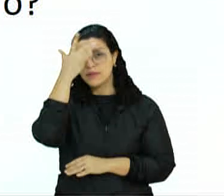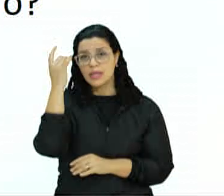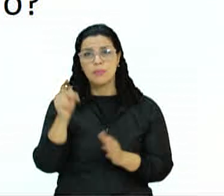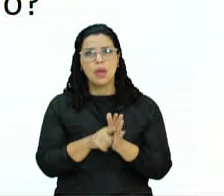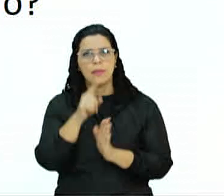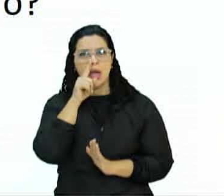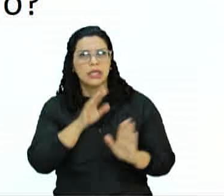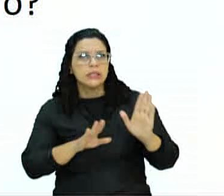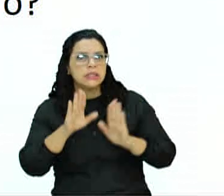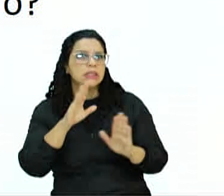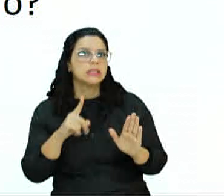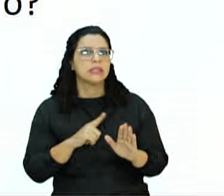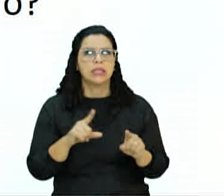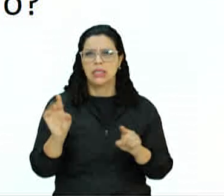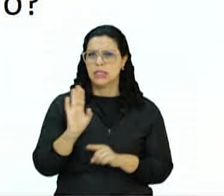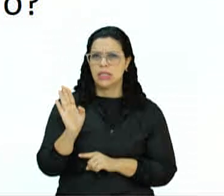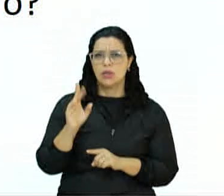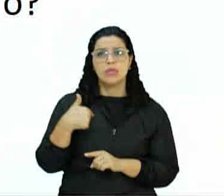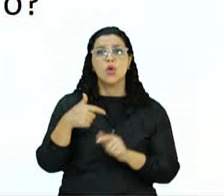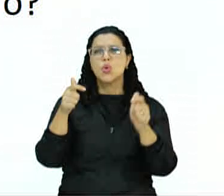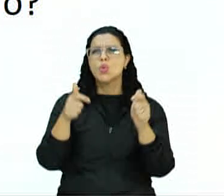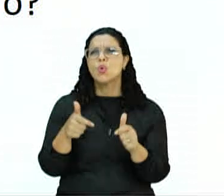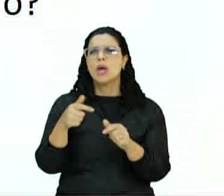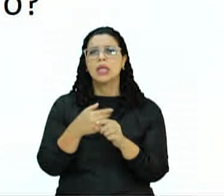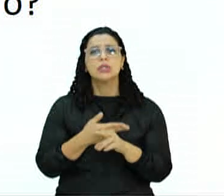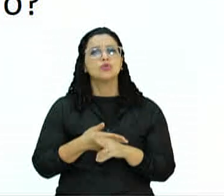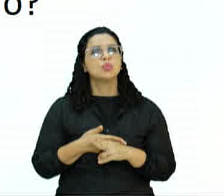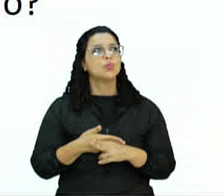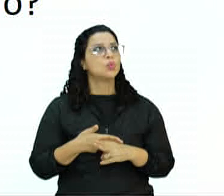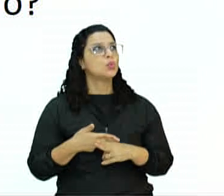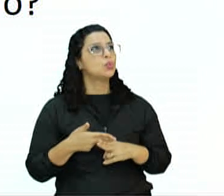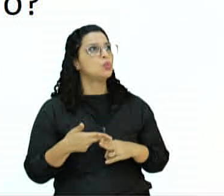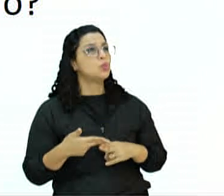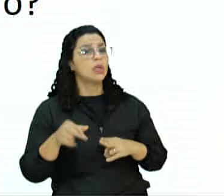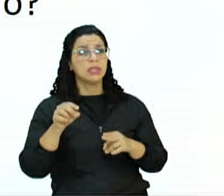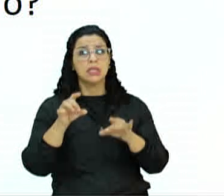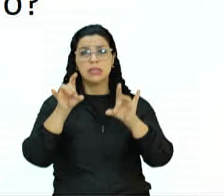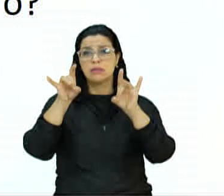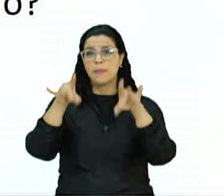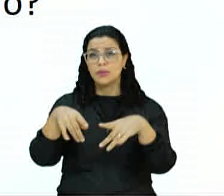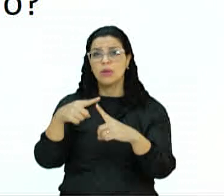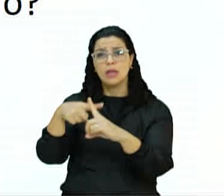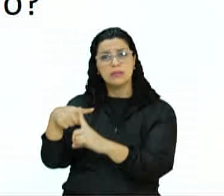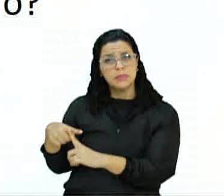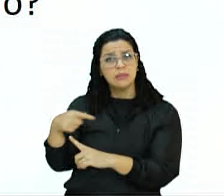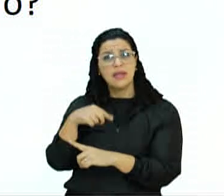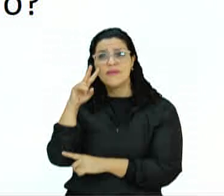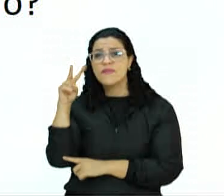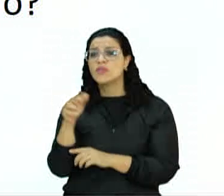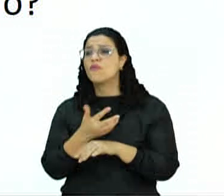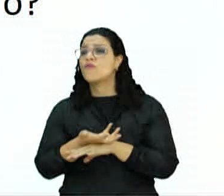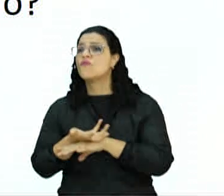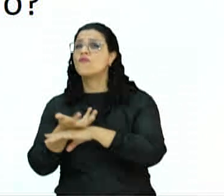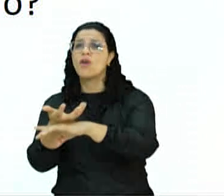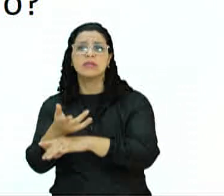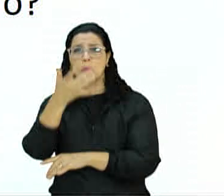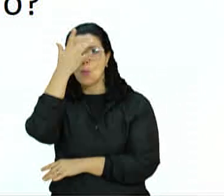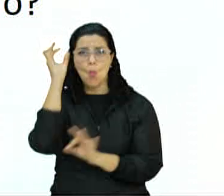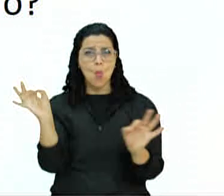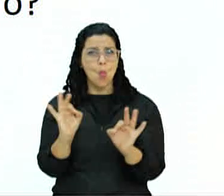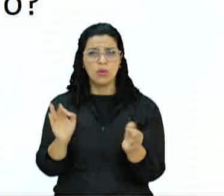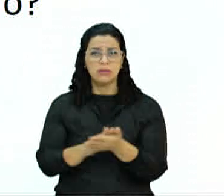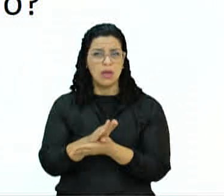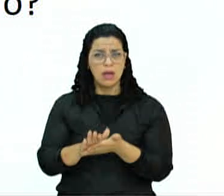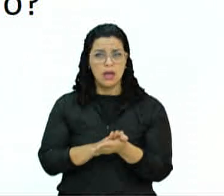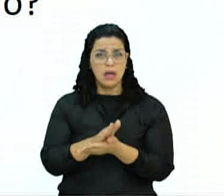se arrisque, meu anjo. Não tem lugar mais discreto que um cemitério abandonado. Veja, completamente abandonado, prosseguiu